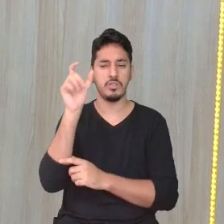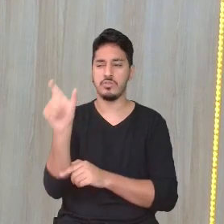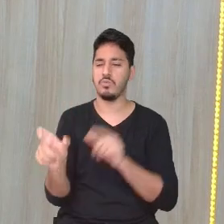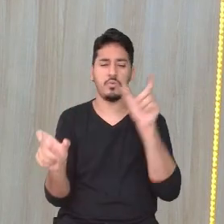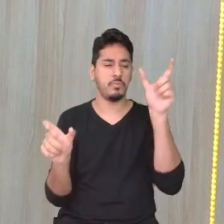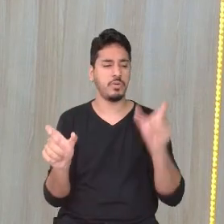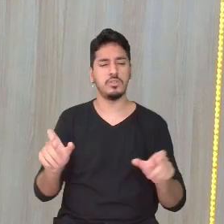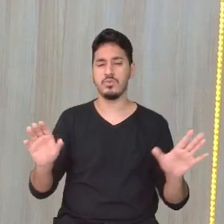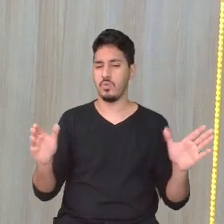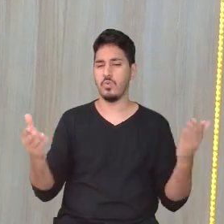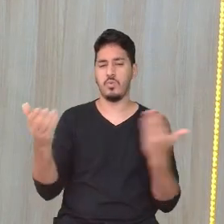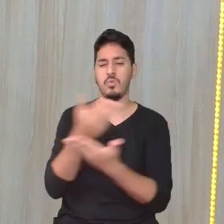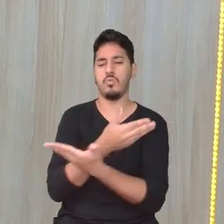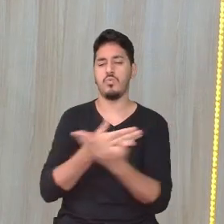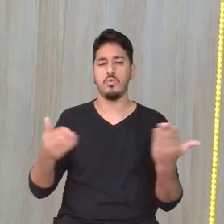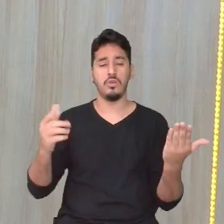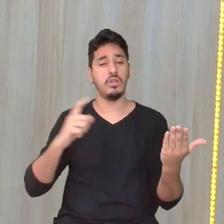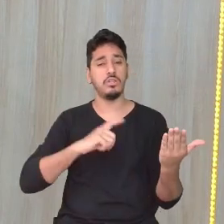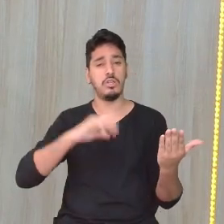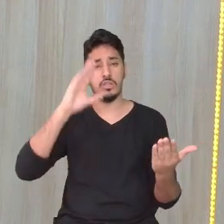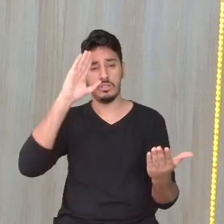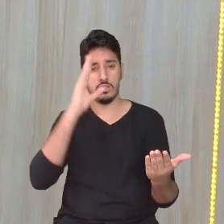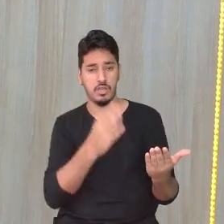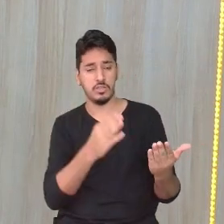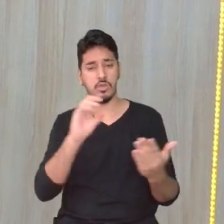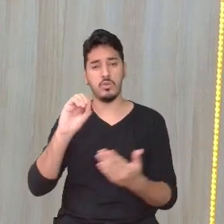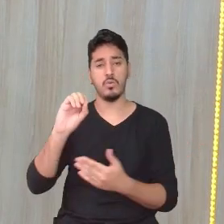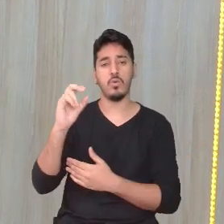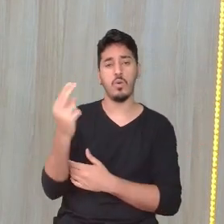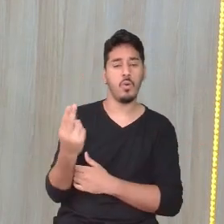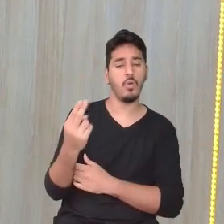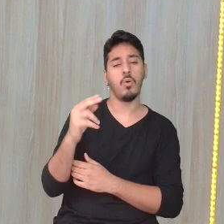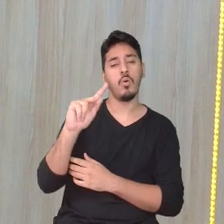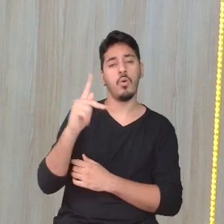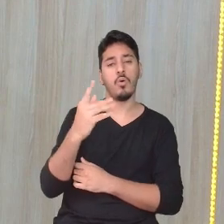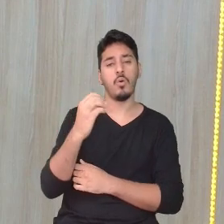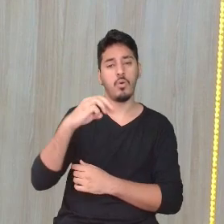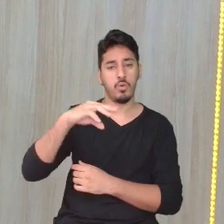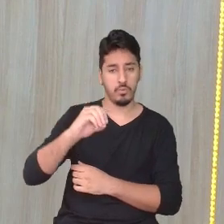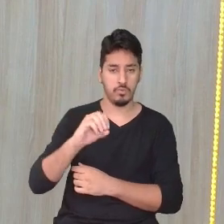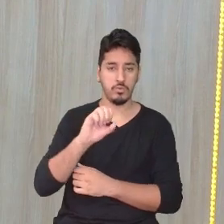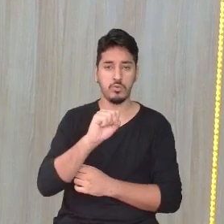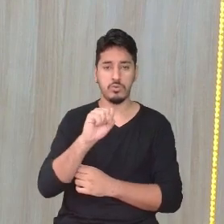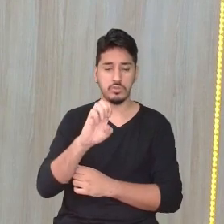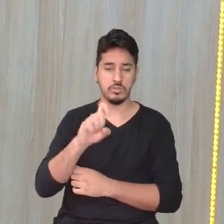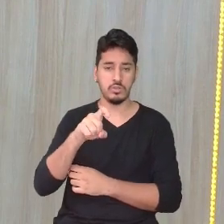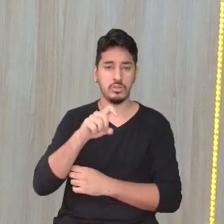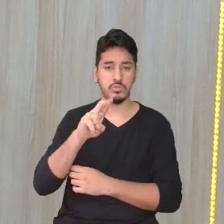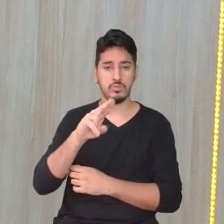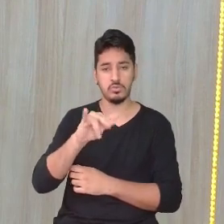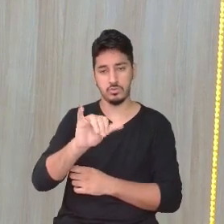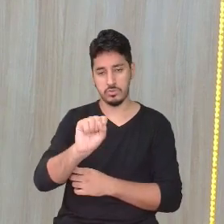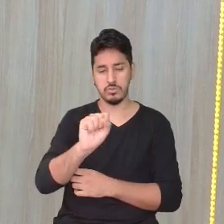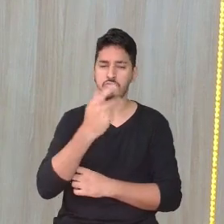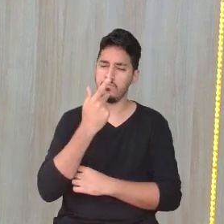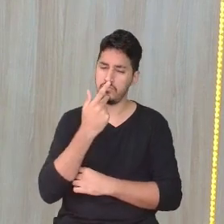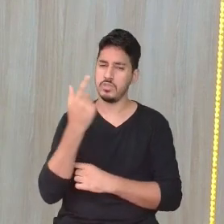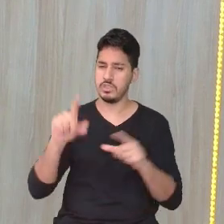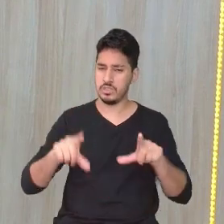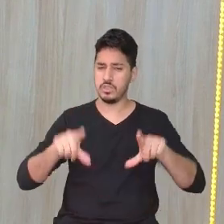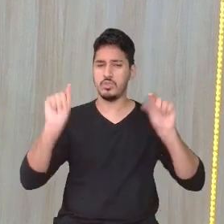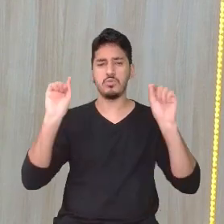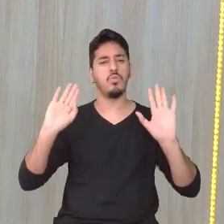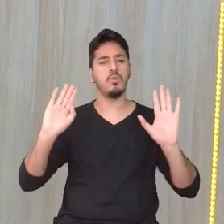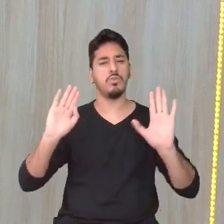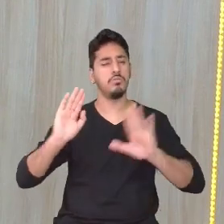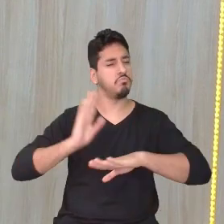relacionam em relacionamentos heterossexuais ou homossexuais. A gente está em 2022, então vamos falar dessas escolhas que as